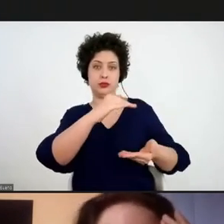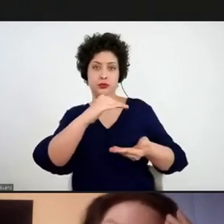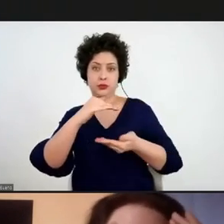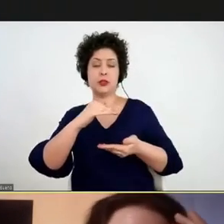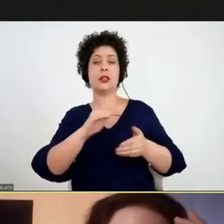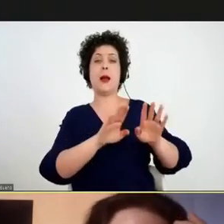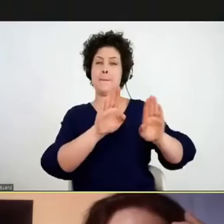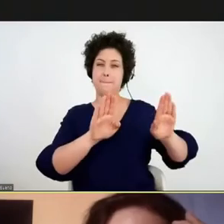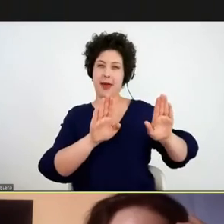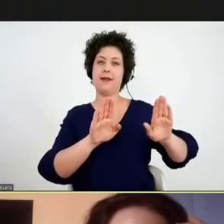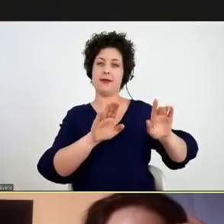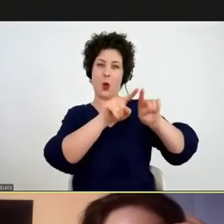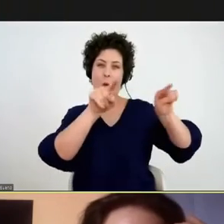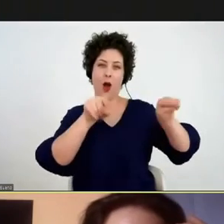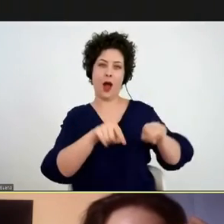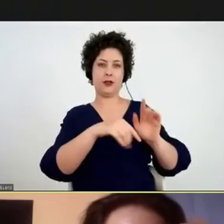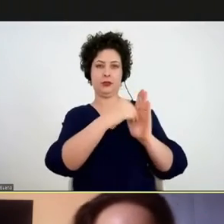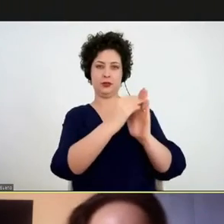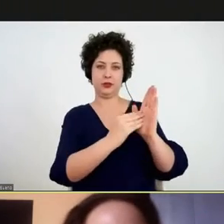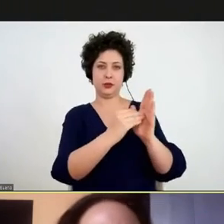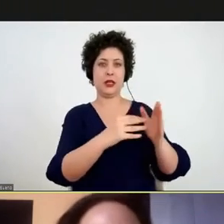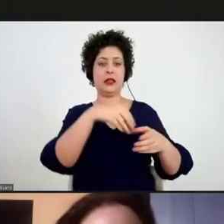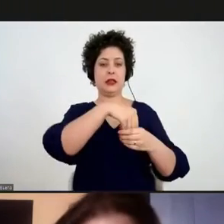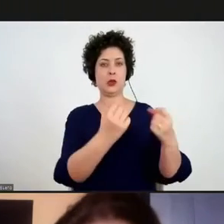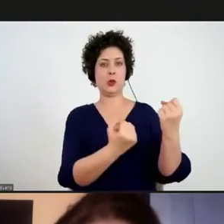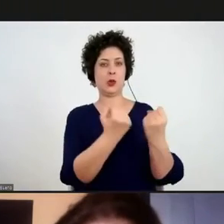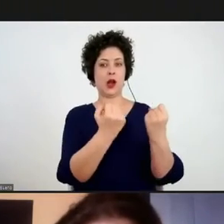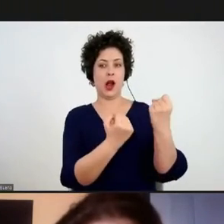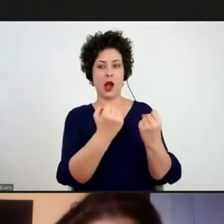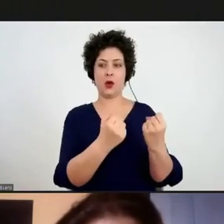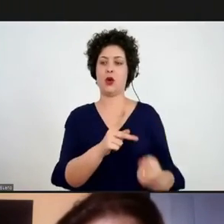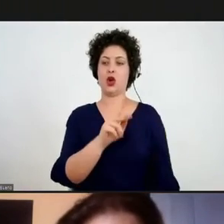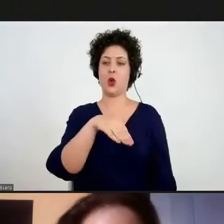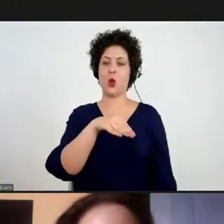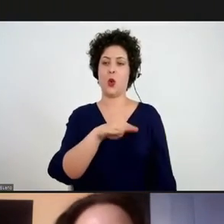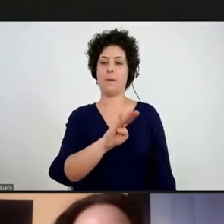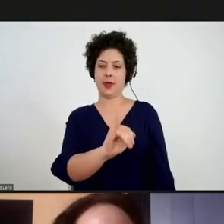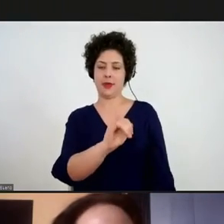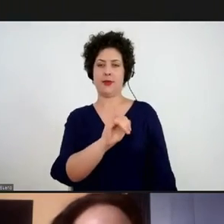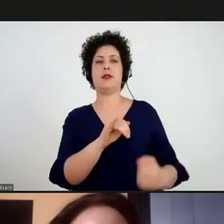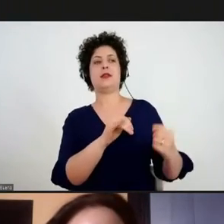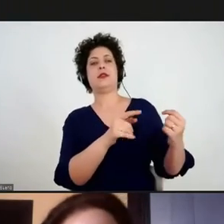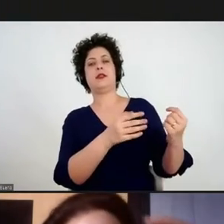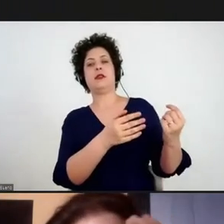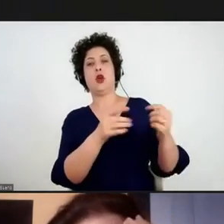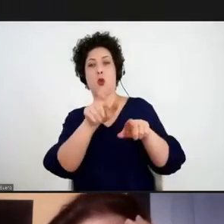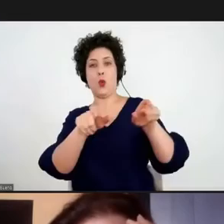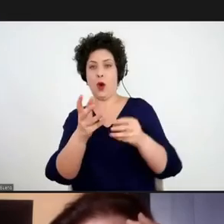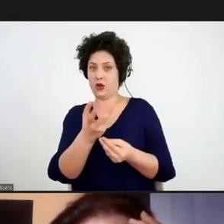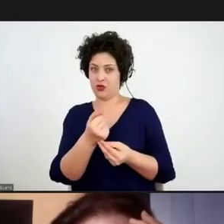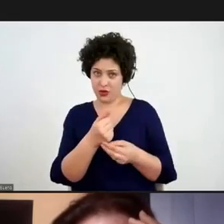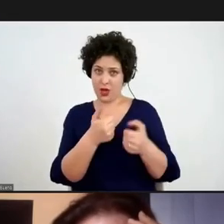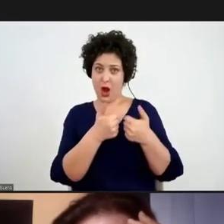Rosa? Vinha na Kombi, e esses artistas vinham de ônibus, não tinha